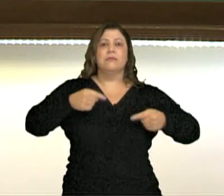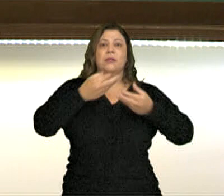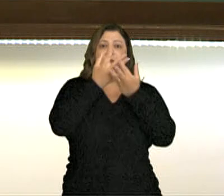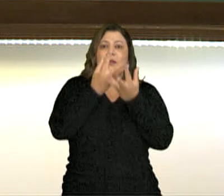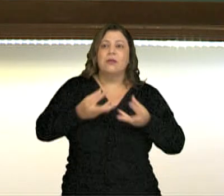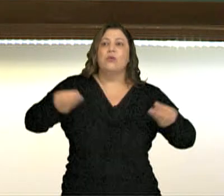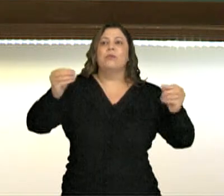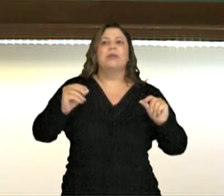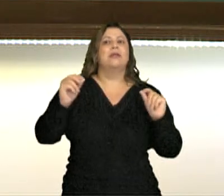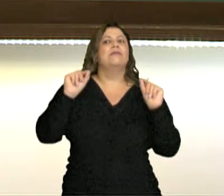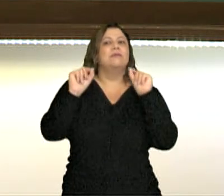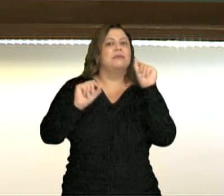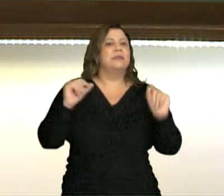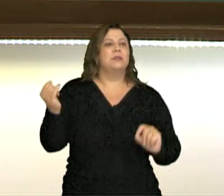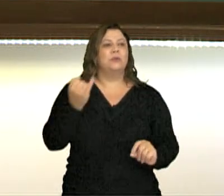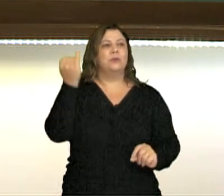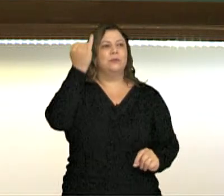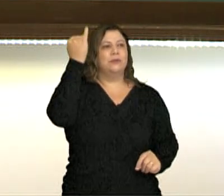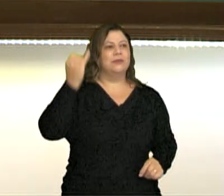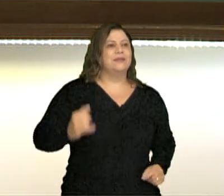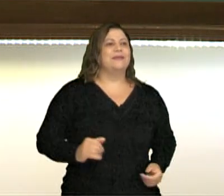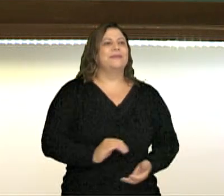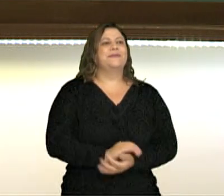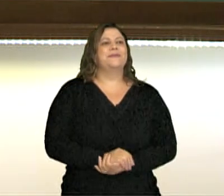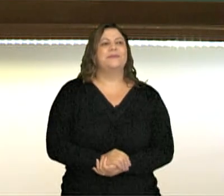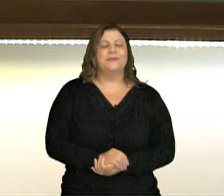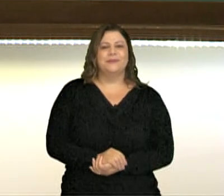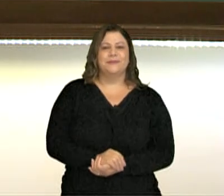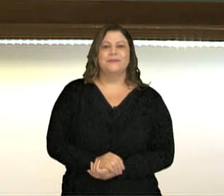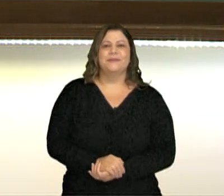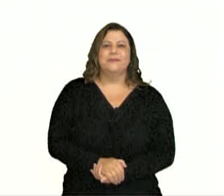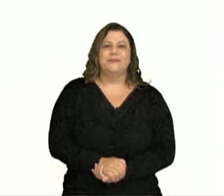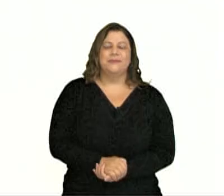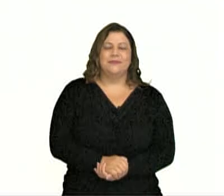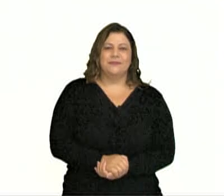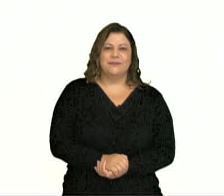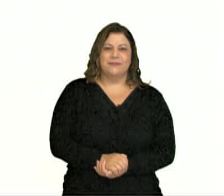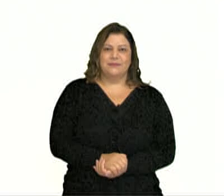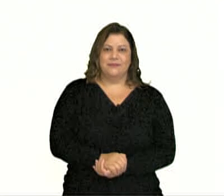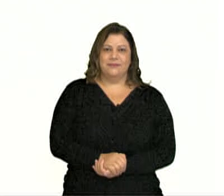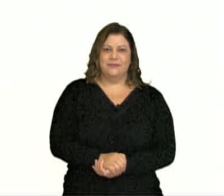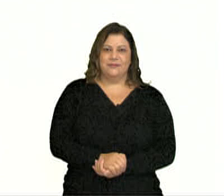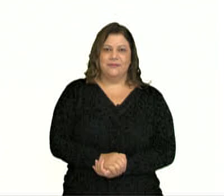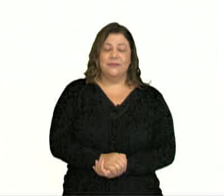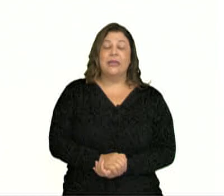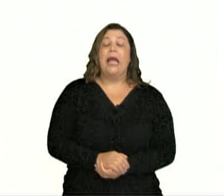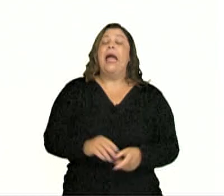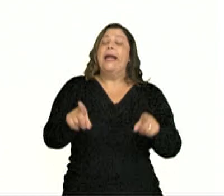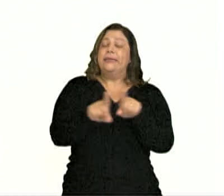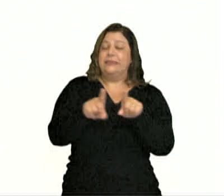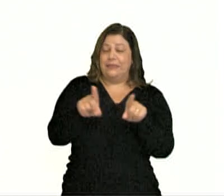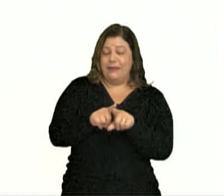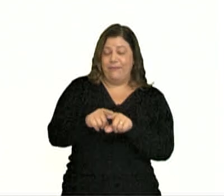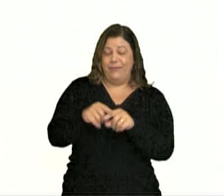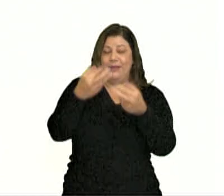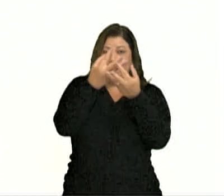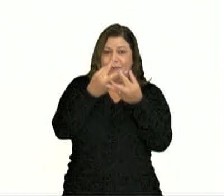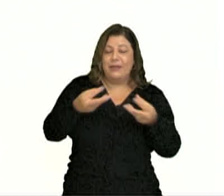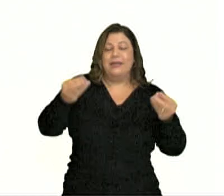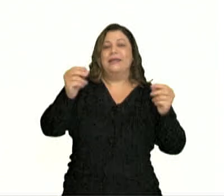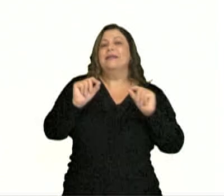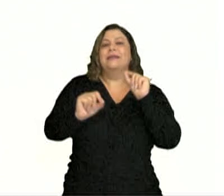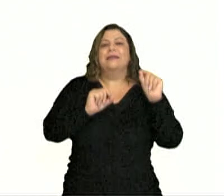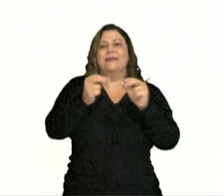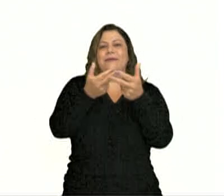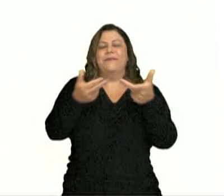muito importante. Além disso, elas também trazem outros benefícios para a saúde, implementando